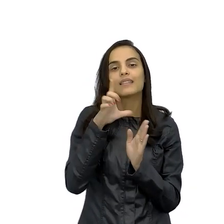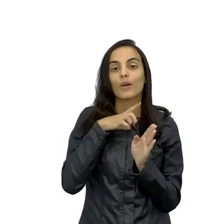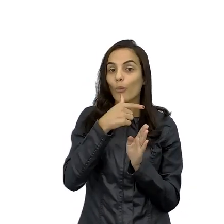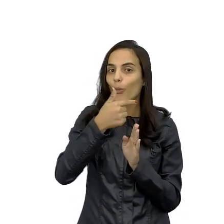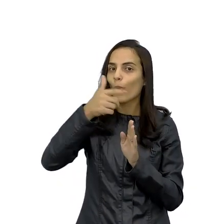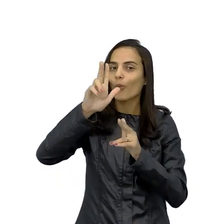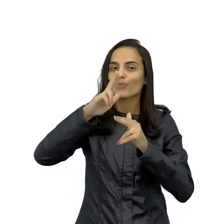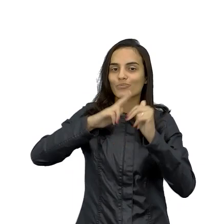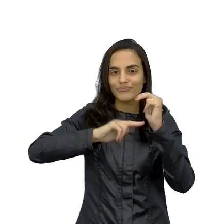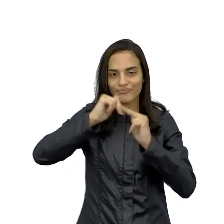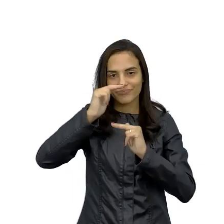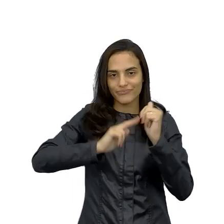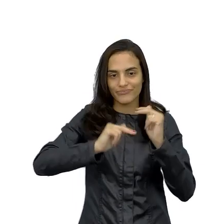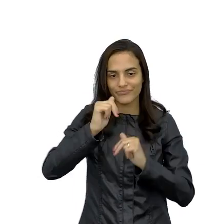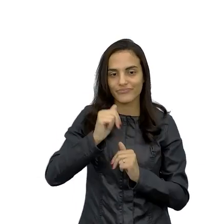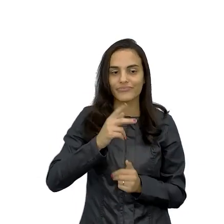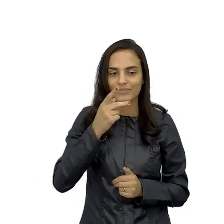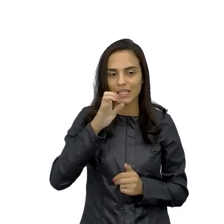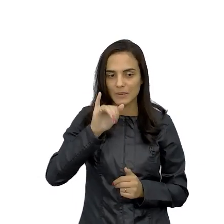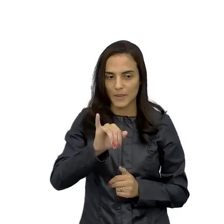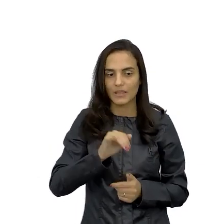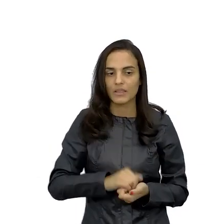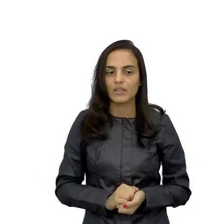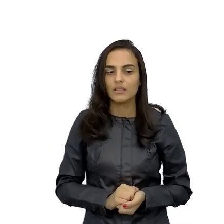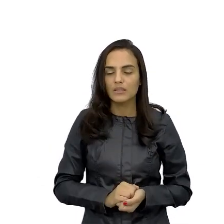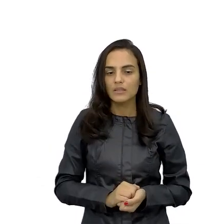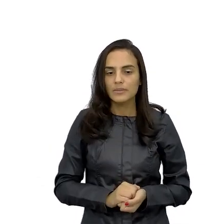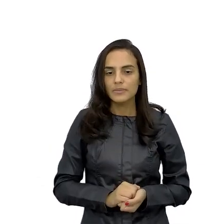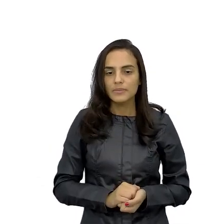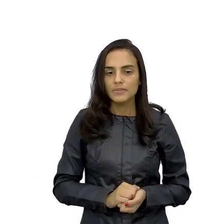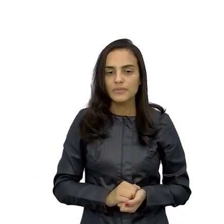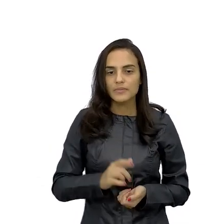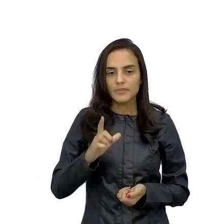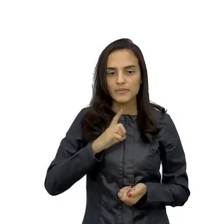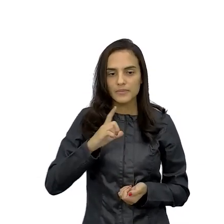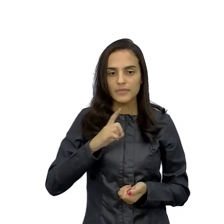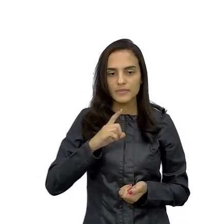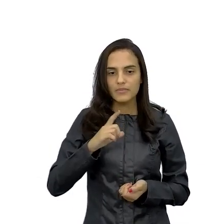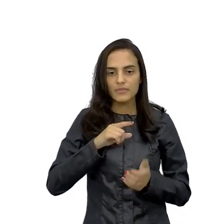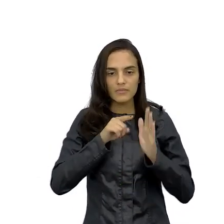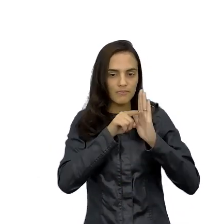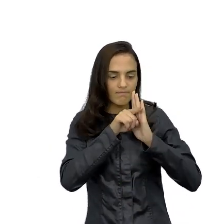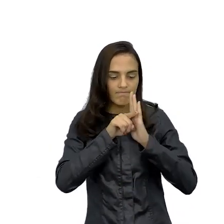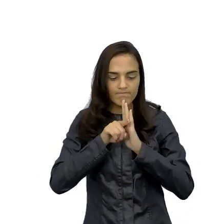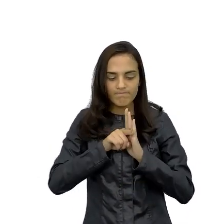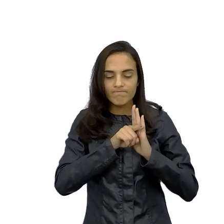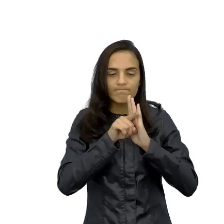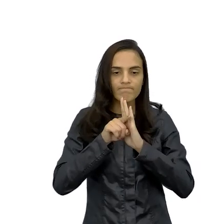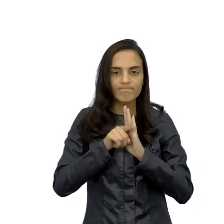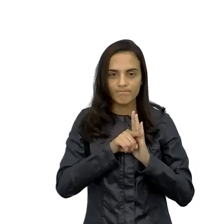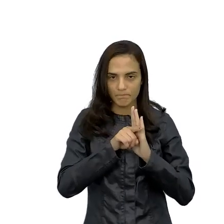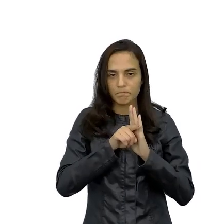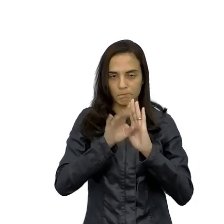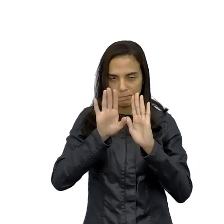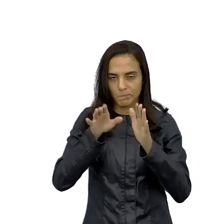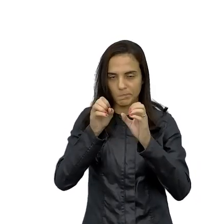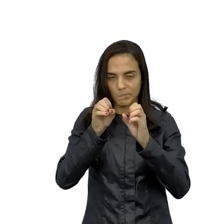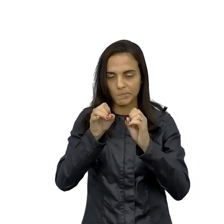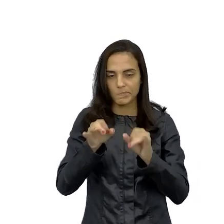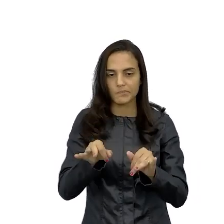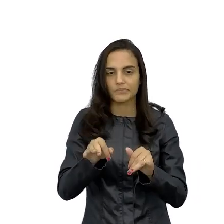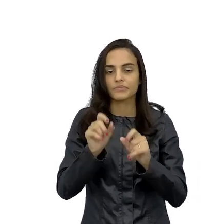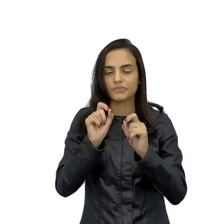outros instrumentos além daqueles, né, que a gente falou. A gente tem a sondagem, como eu já explicitei ali,